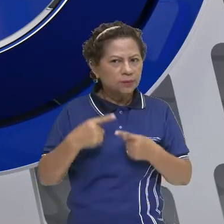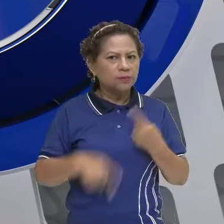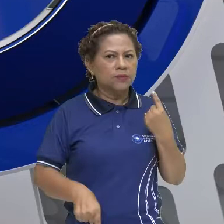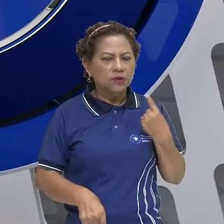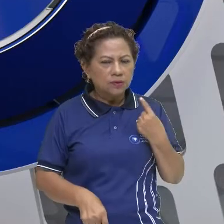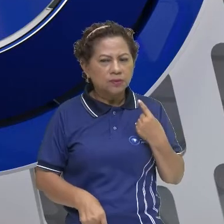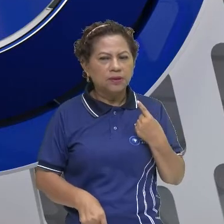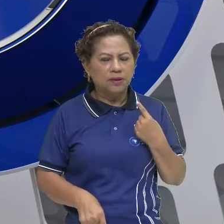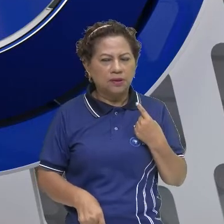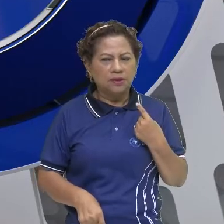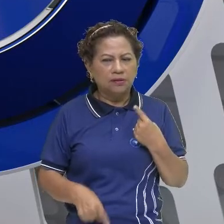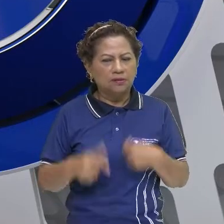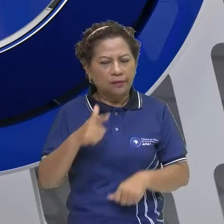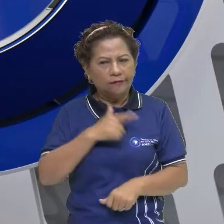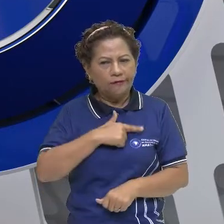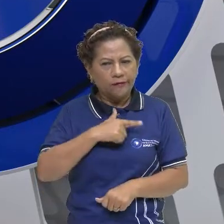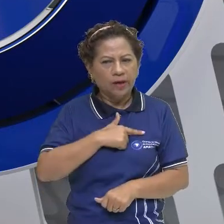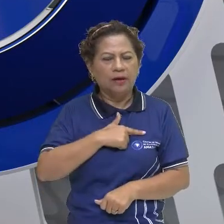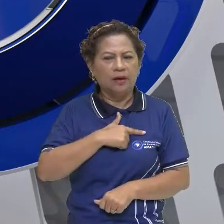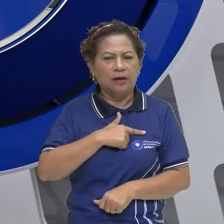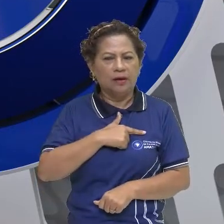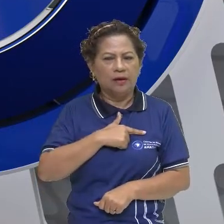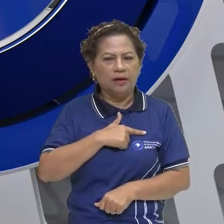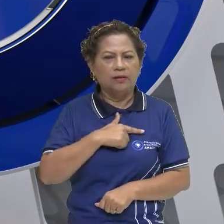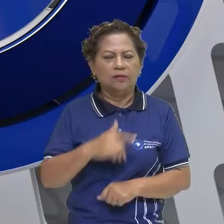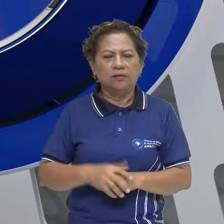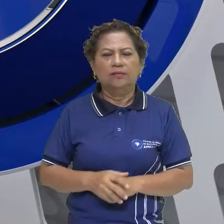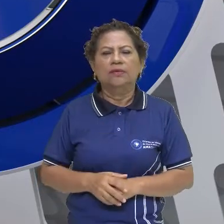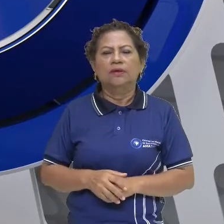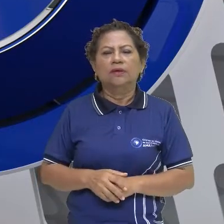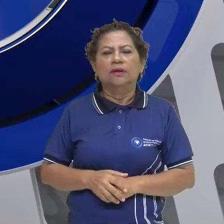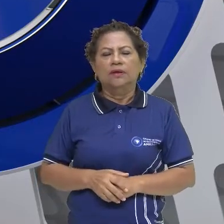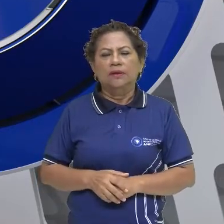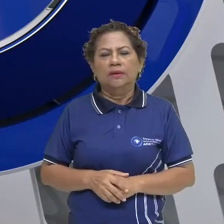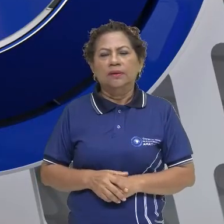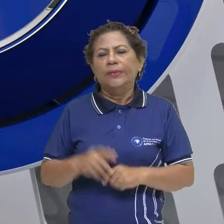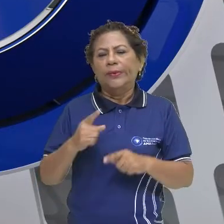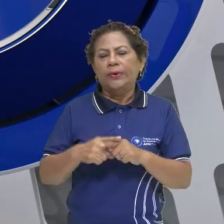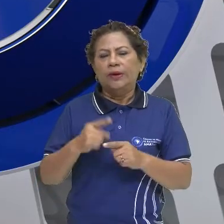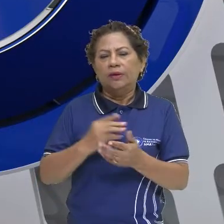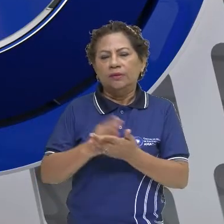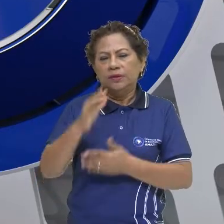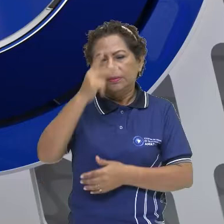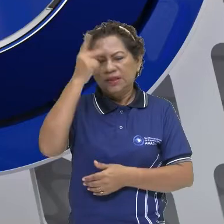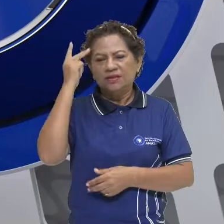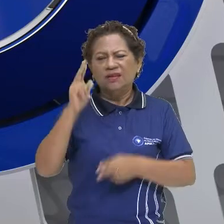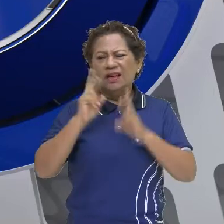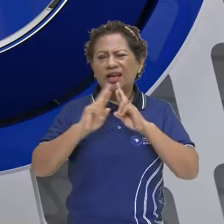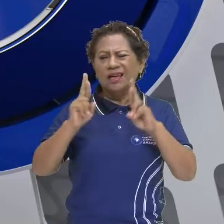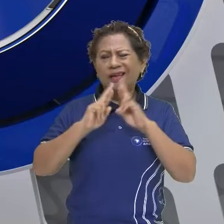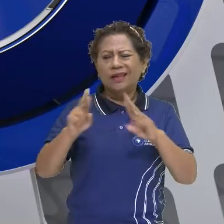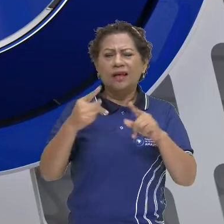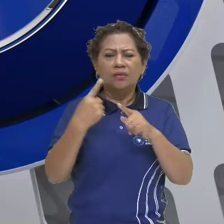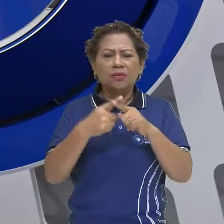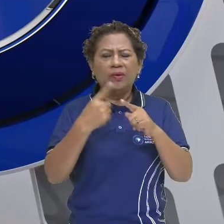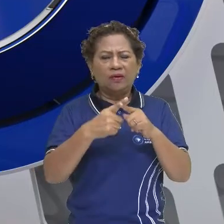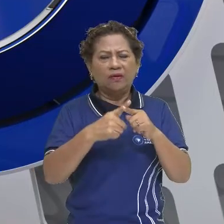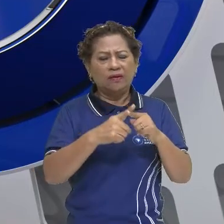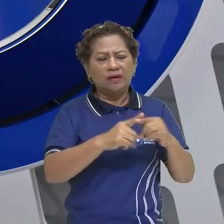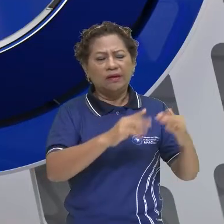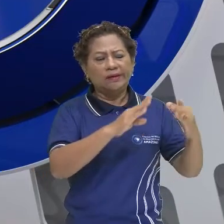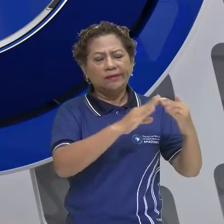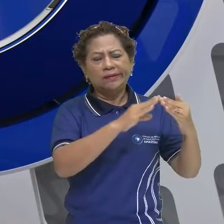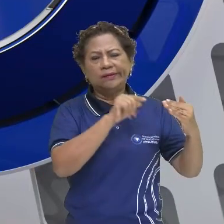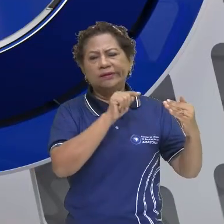E, infelizmente, existem pessoas que sofrem muito com pichação. Parece que o pichador ele adora ver um